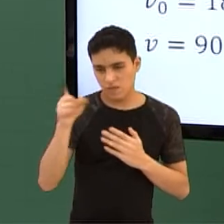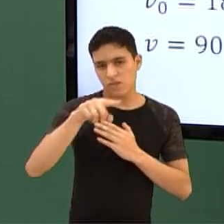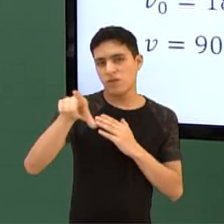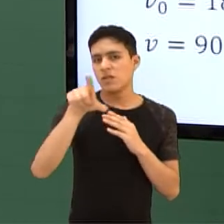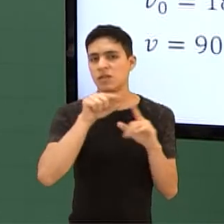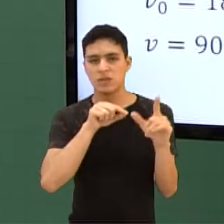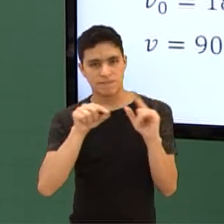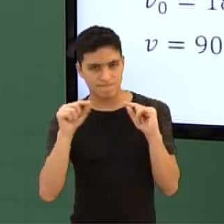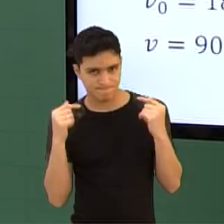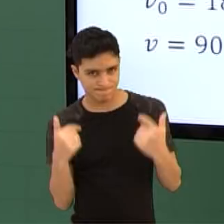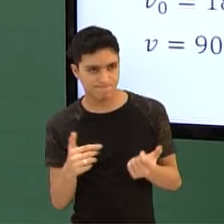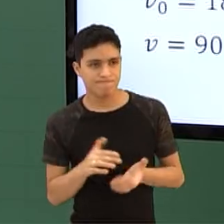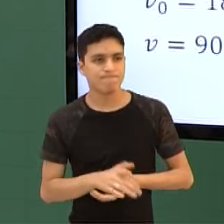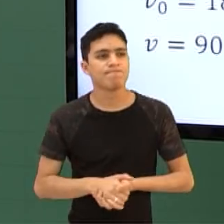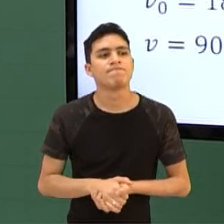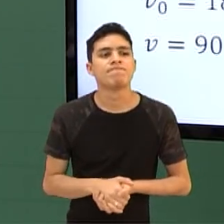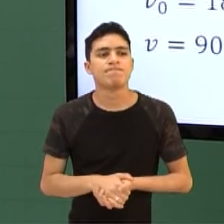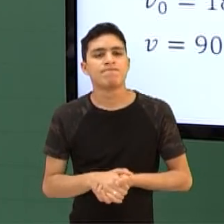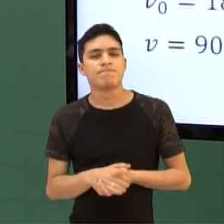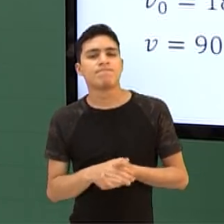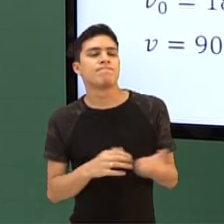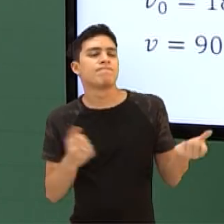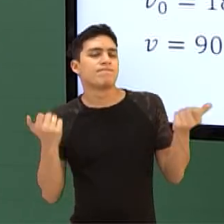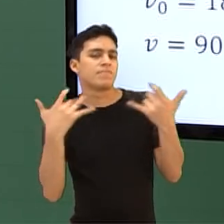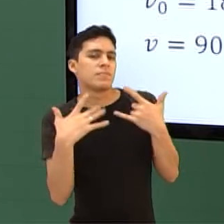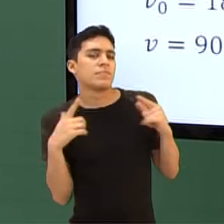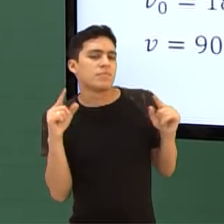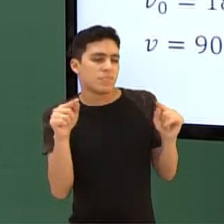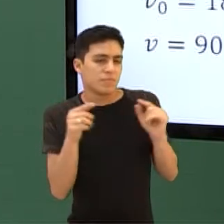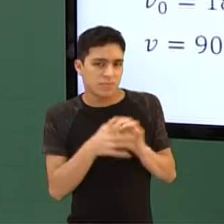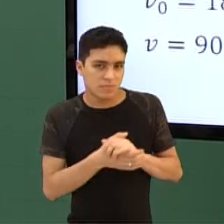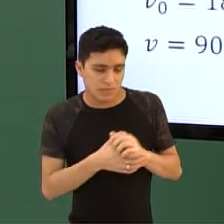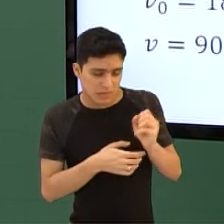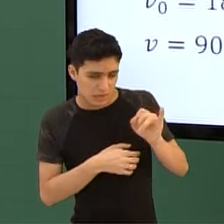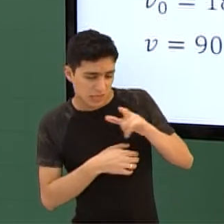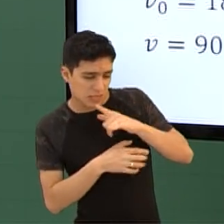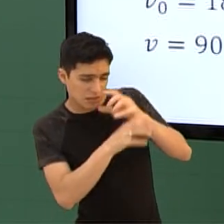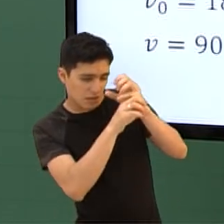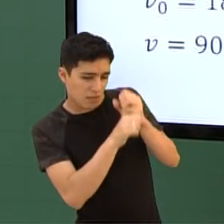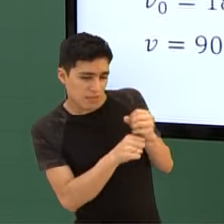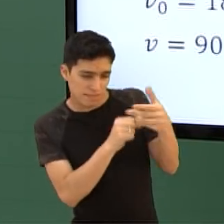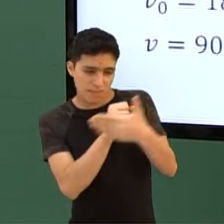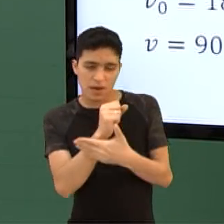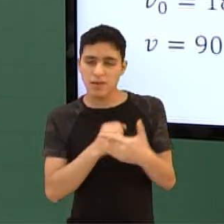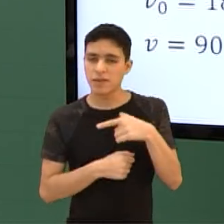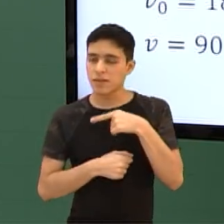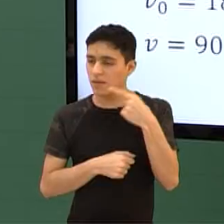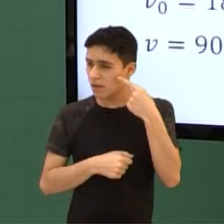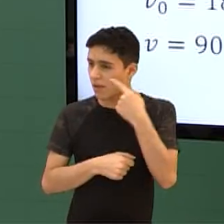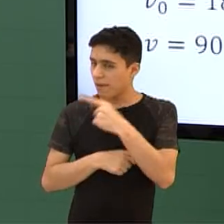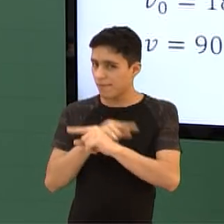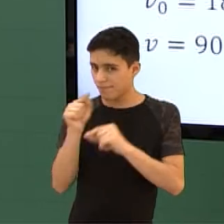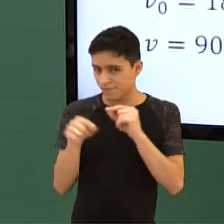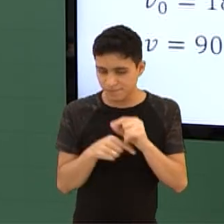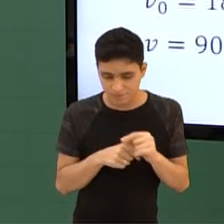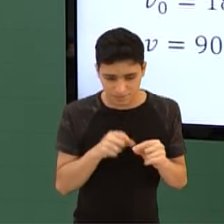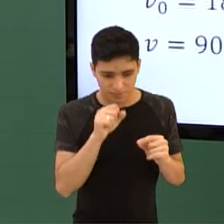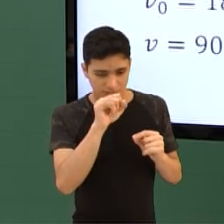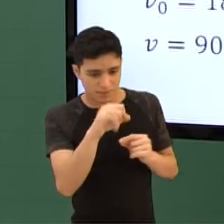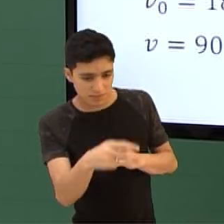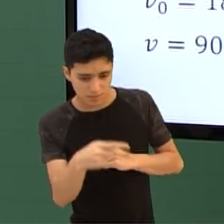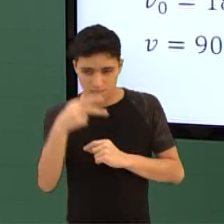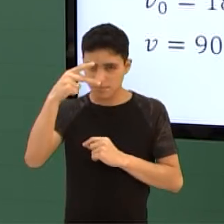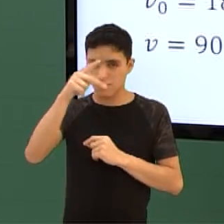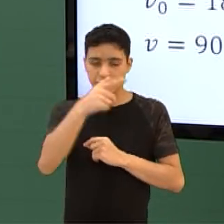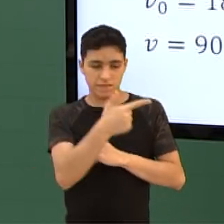decide, certo? Então, diz o seguinte, ó, se você fizer a continha básica aqui, a gente vai achar o seguinte, que se eu elevar isso aqui ao quadrado,